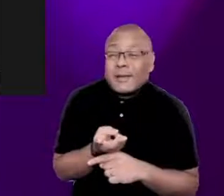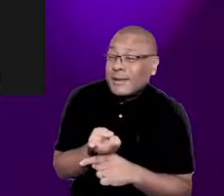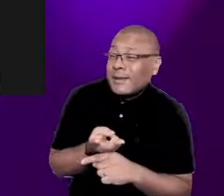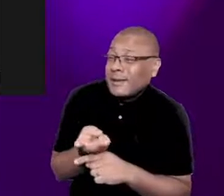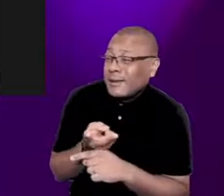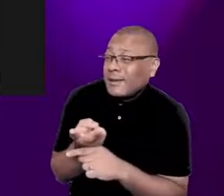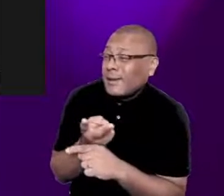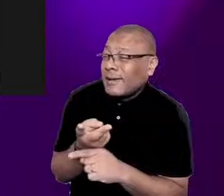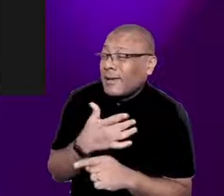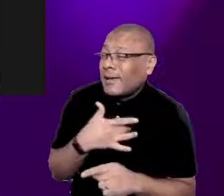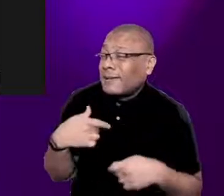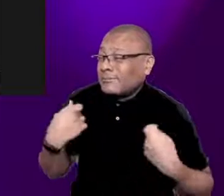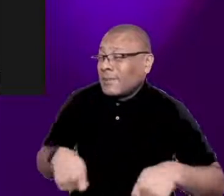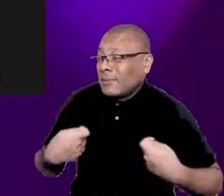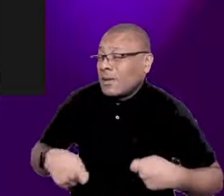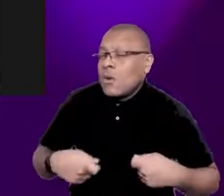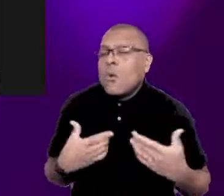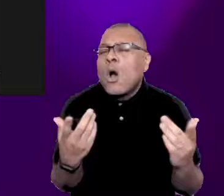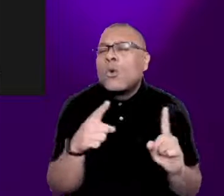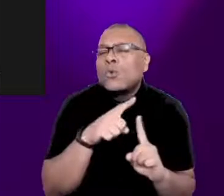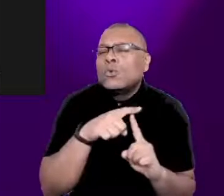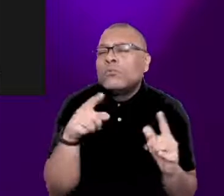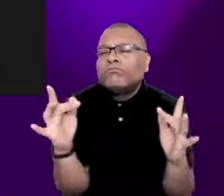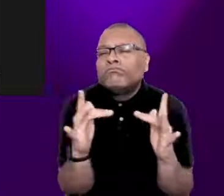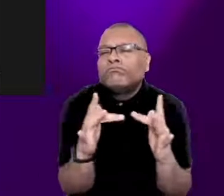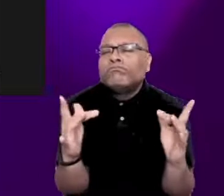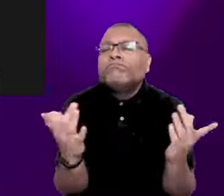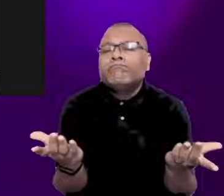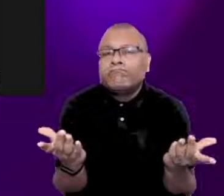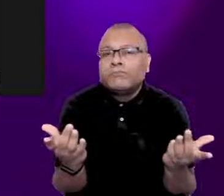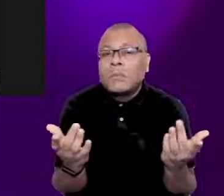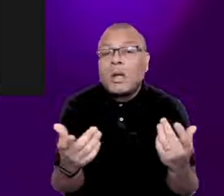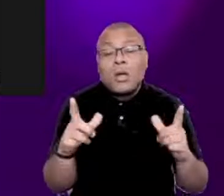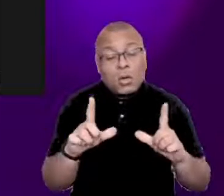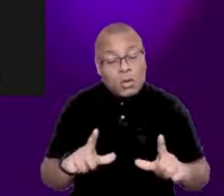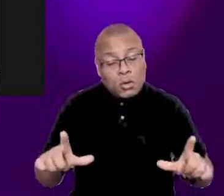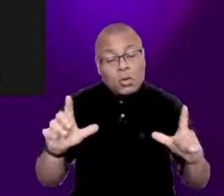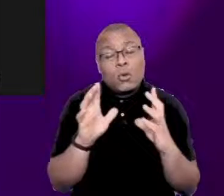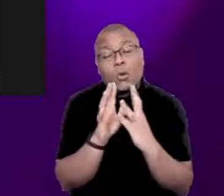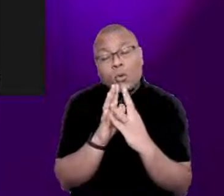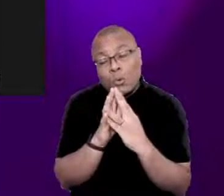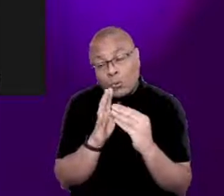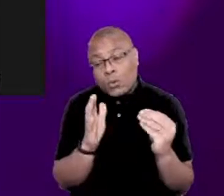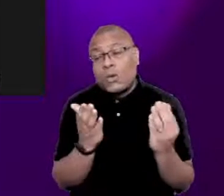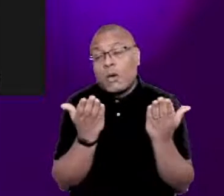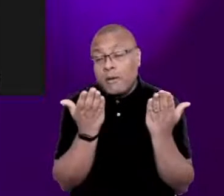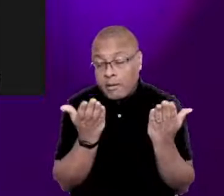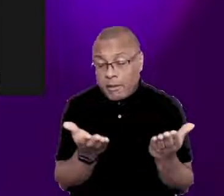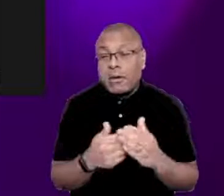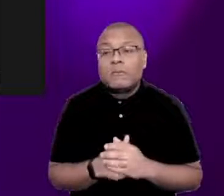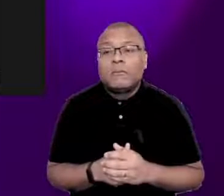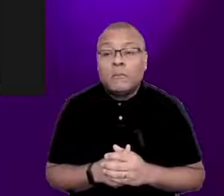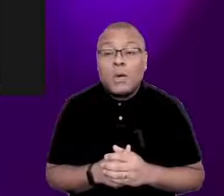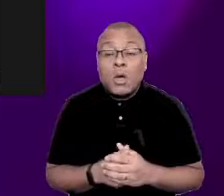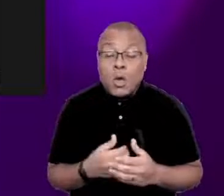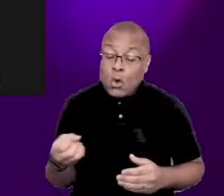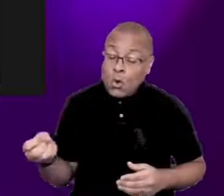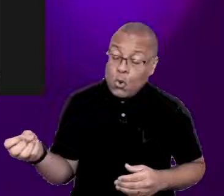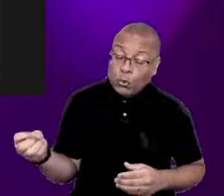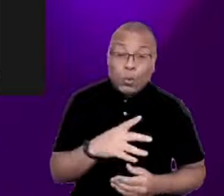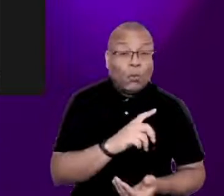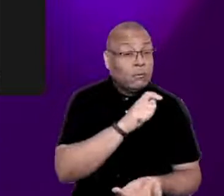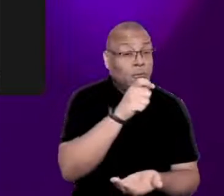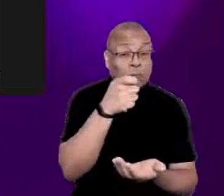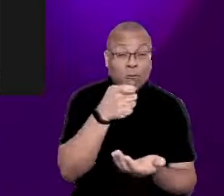sistema de saúde? E, obviamente, que a gente precisa falar que esse modelo, ele atual de pagamento